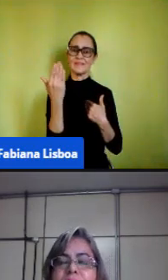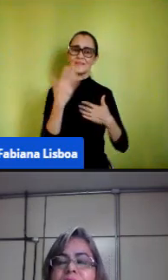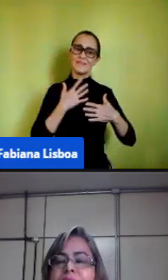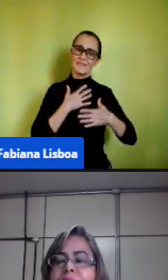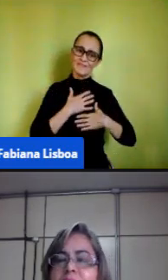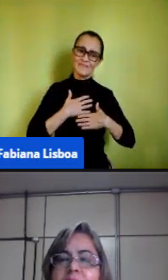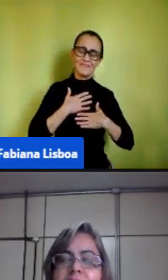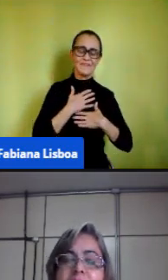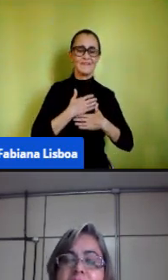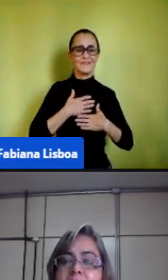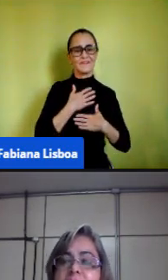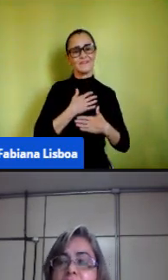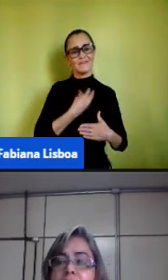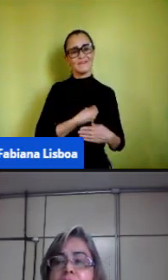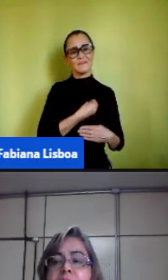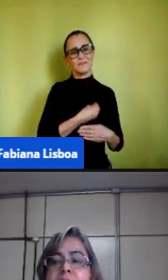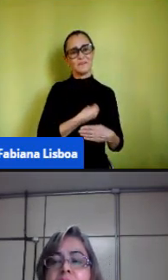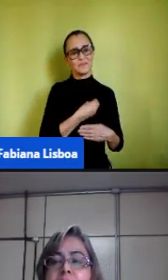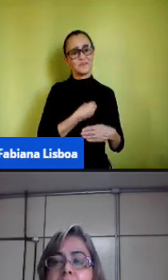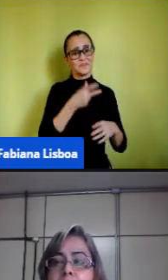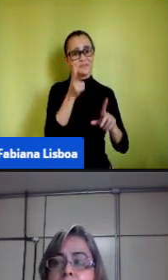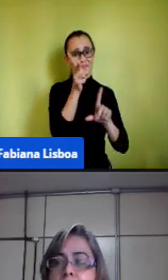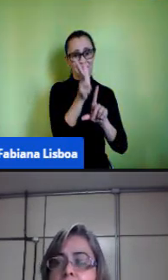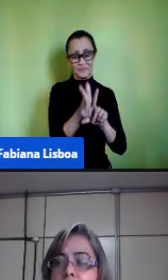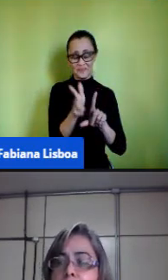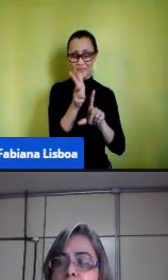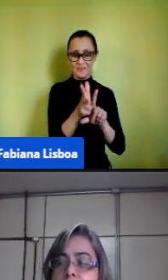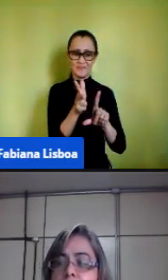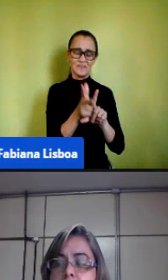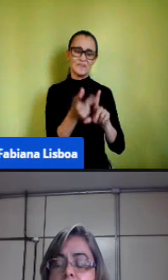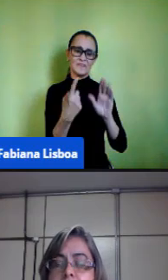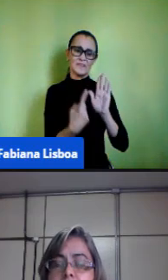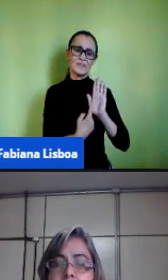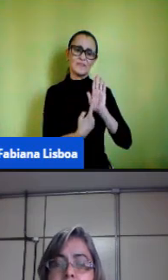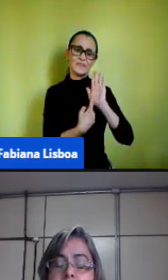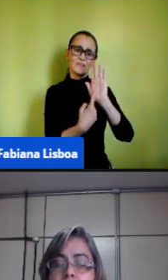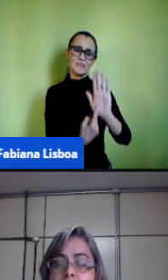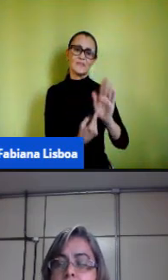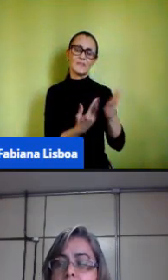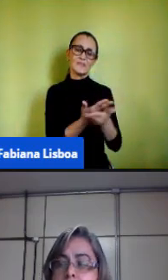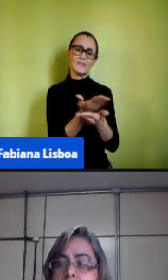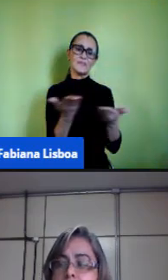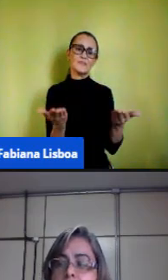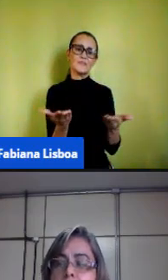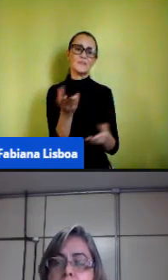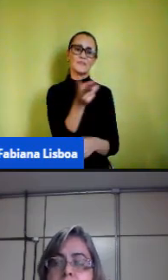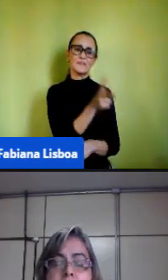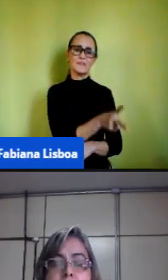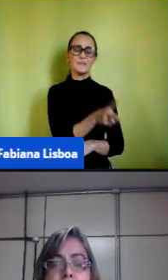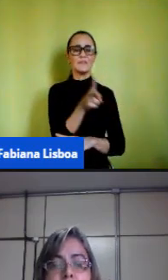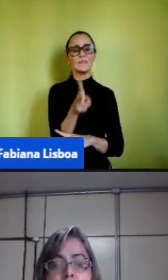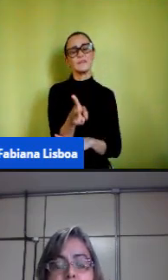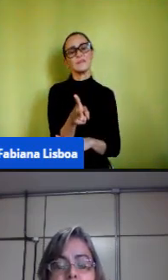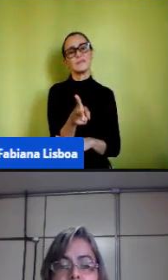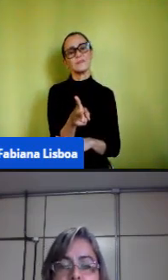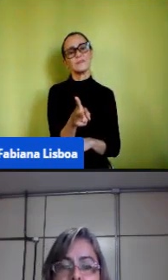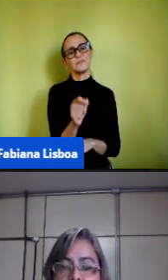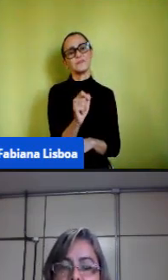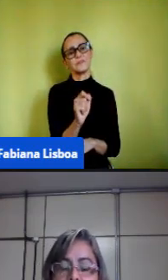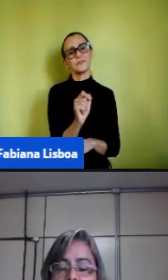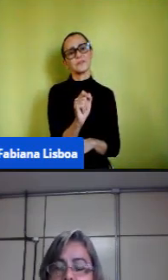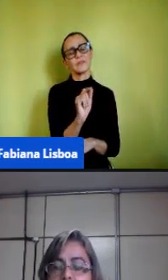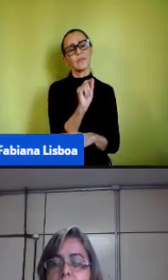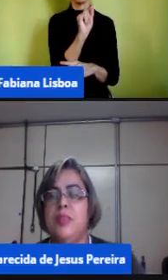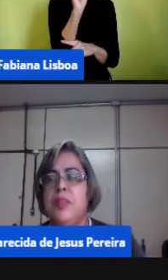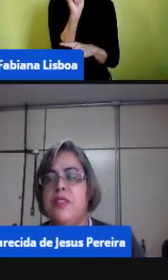live. Tá? Então, eu vou estar aqui apresentando para vocês, professores, uma ferramenta de